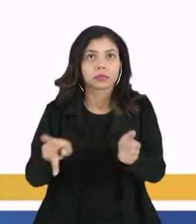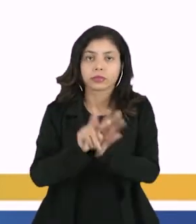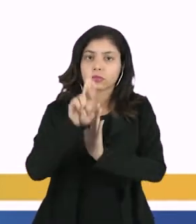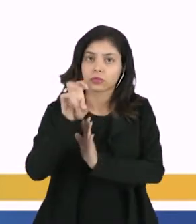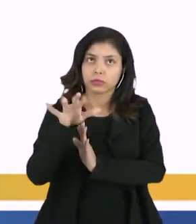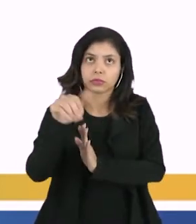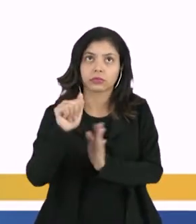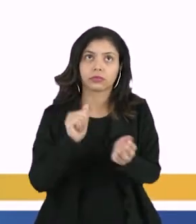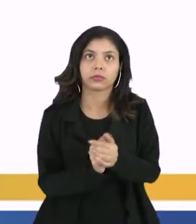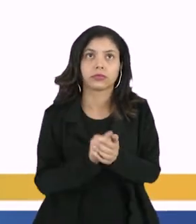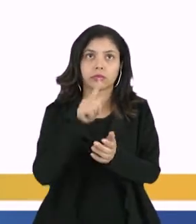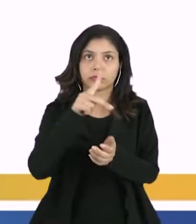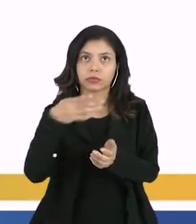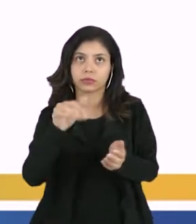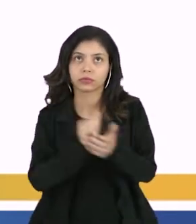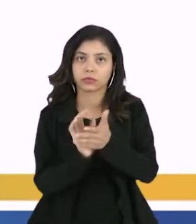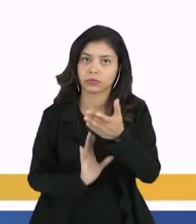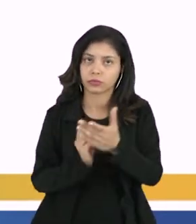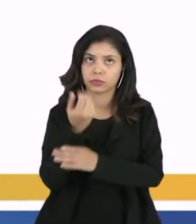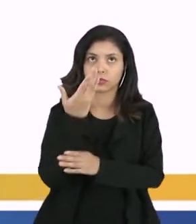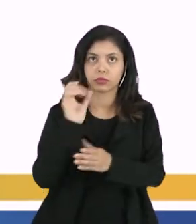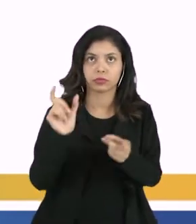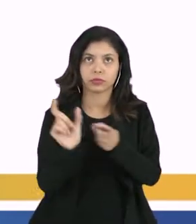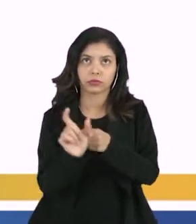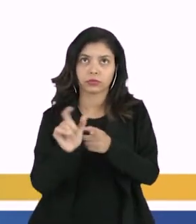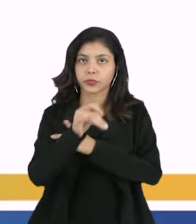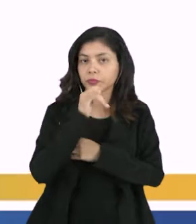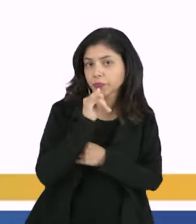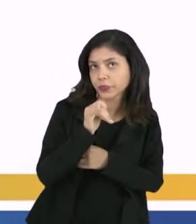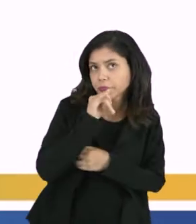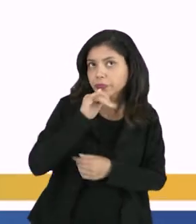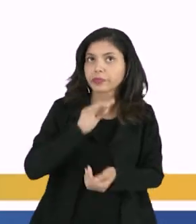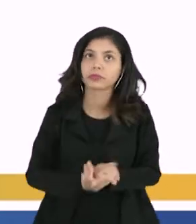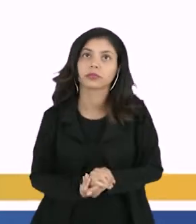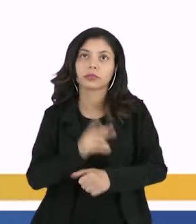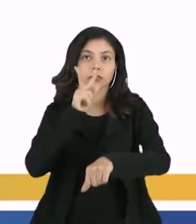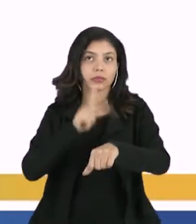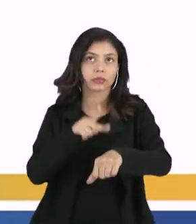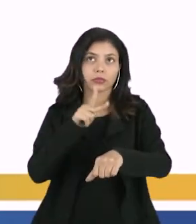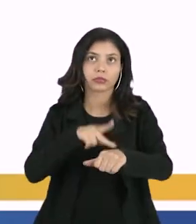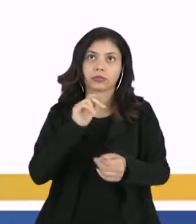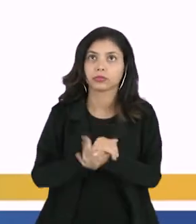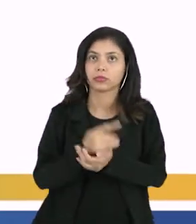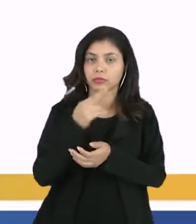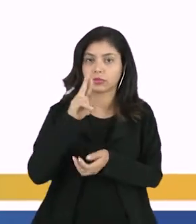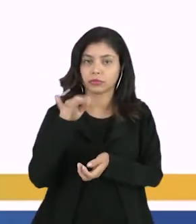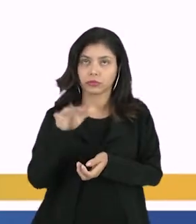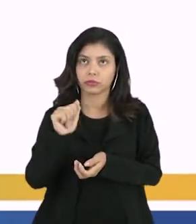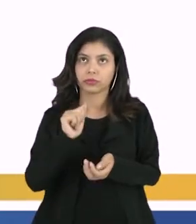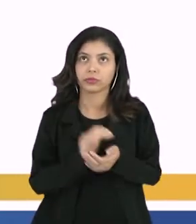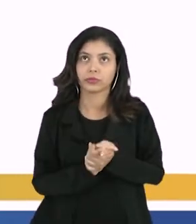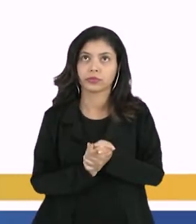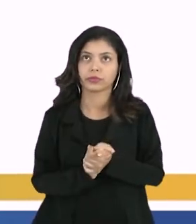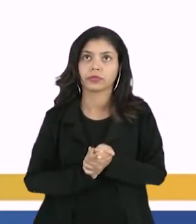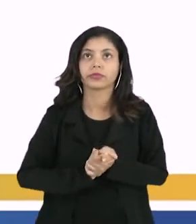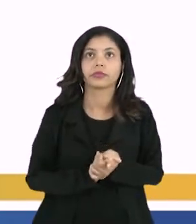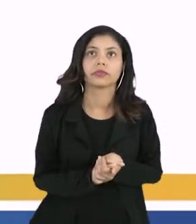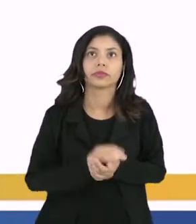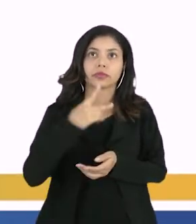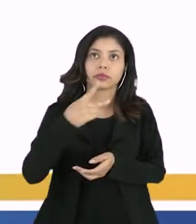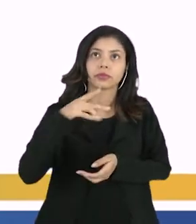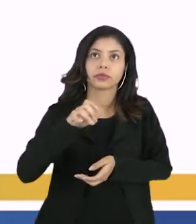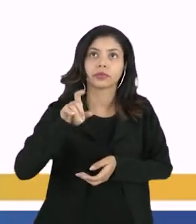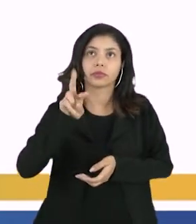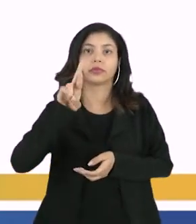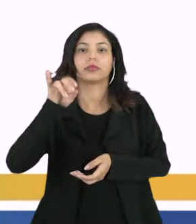Juntos a um radical, os afixos formam uma palavra. Por exemplo, pedra, que é a minha palavra primitiva,